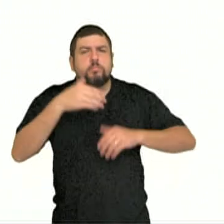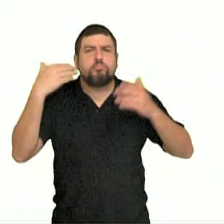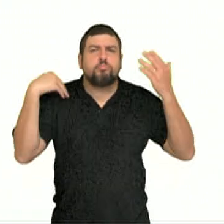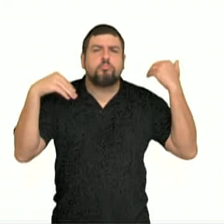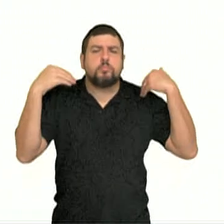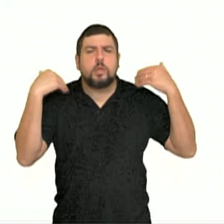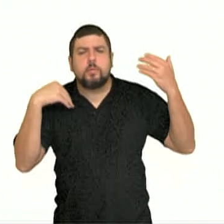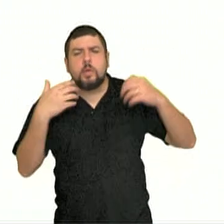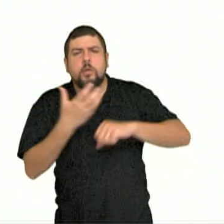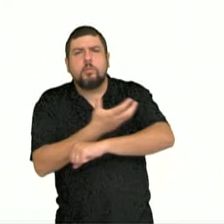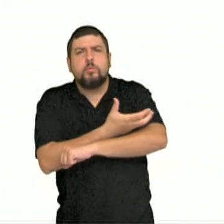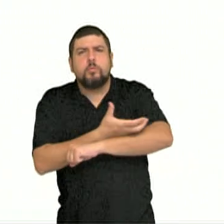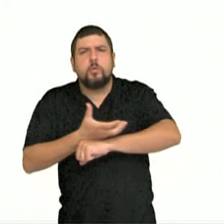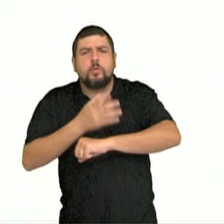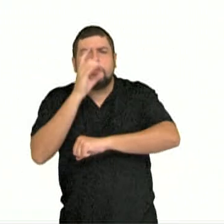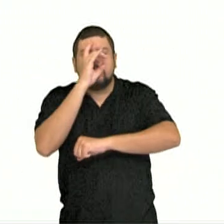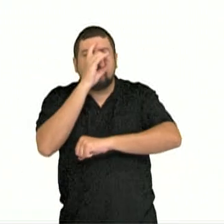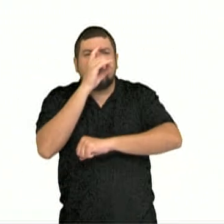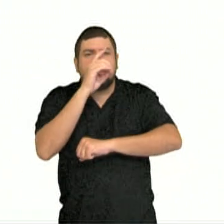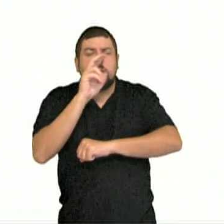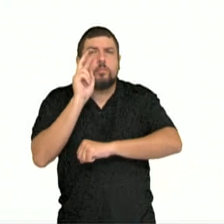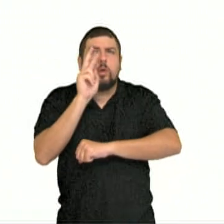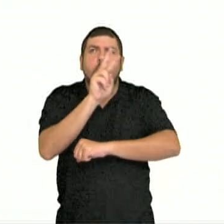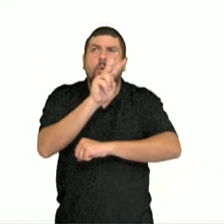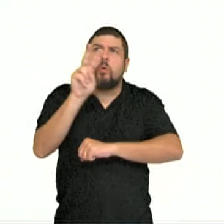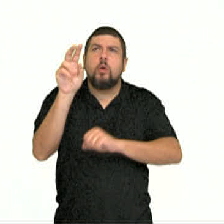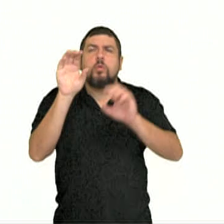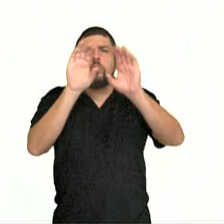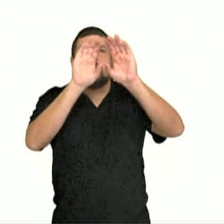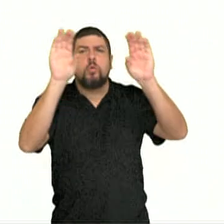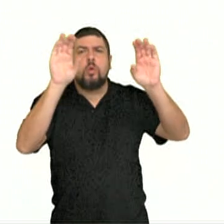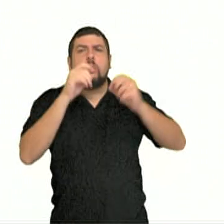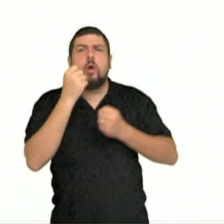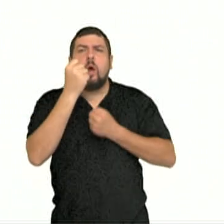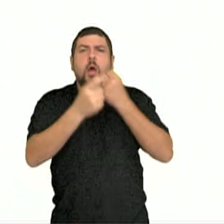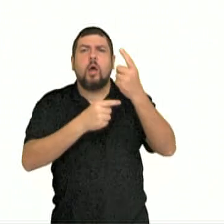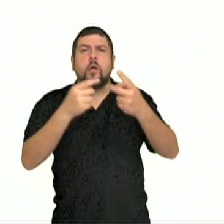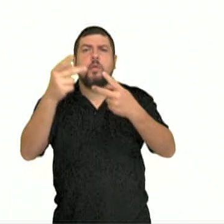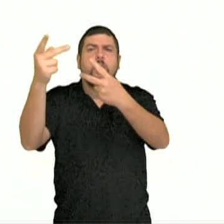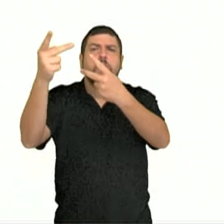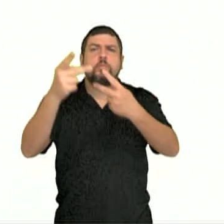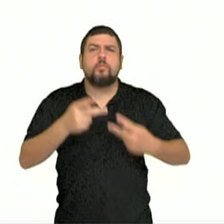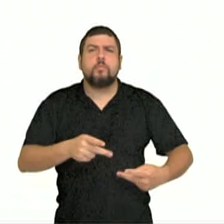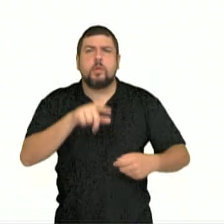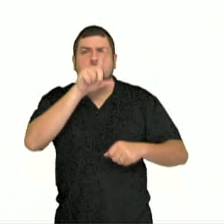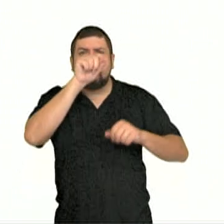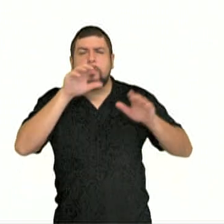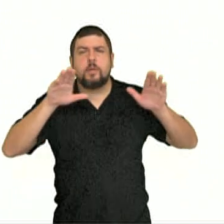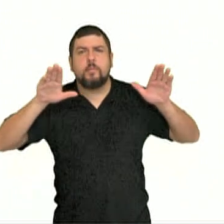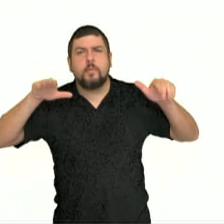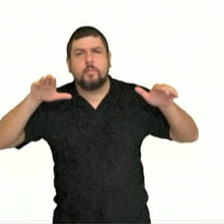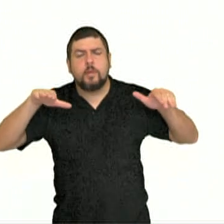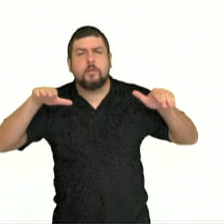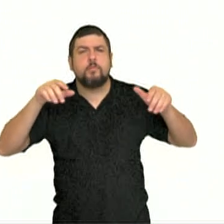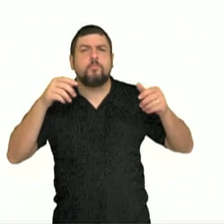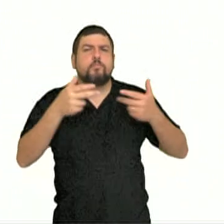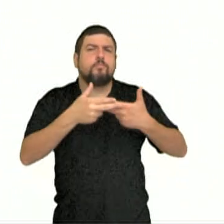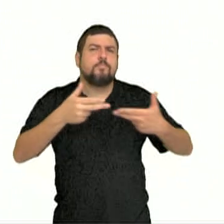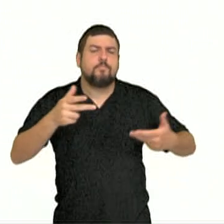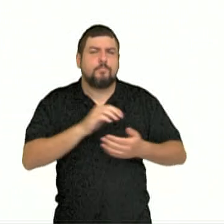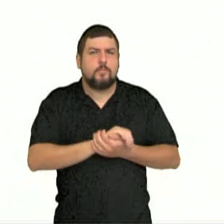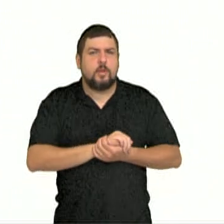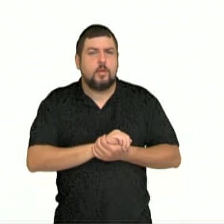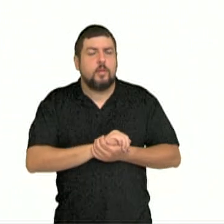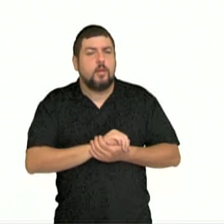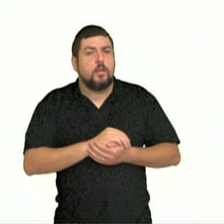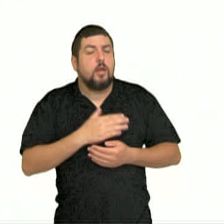vejo o céu, as árvores. Às vezes surge uma visita inesperada, um pássaro de passagem, uma ave, um inseto. Essa é a